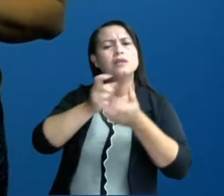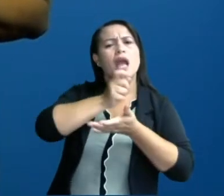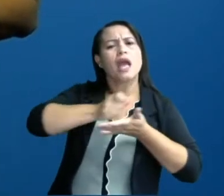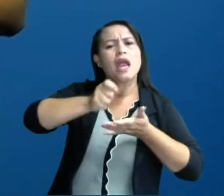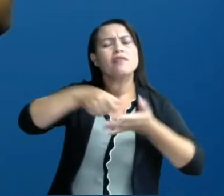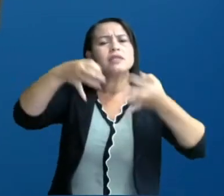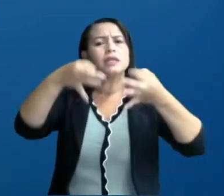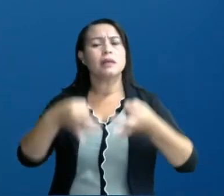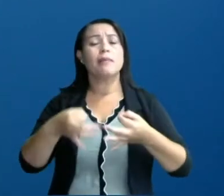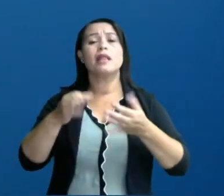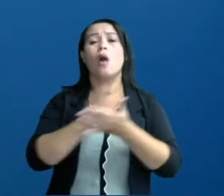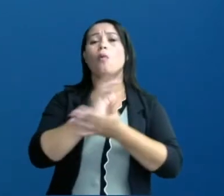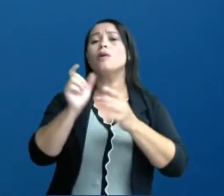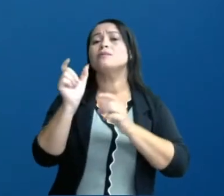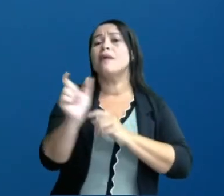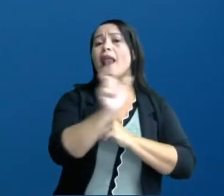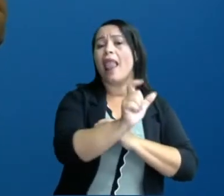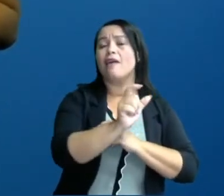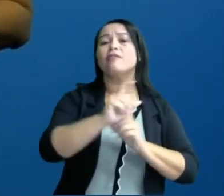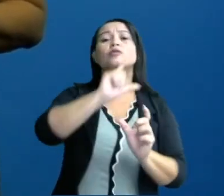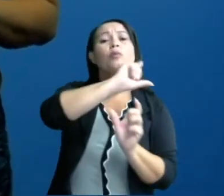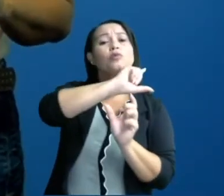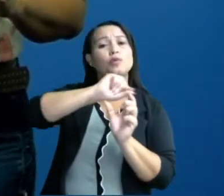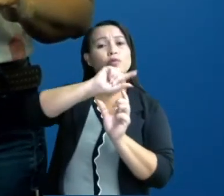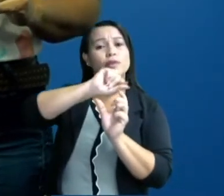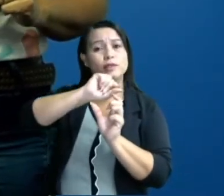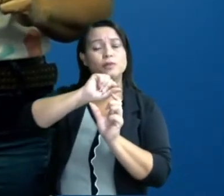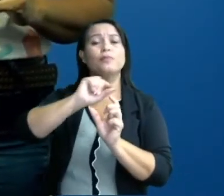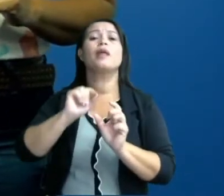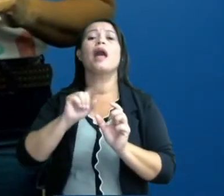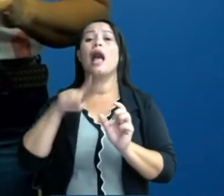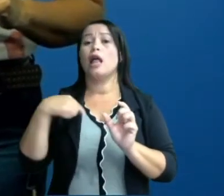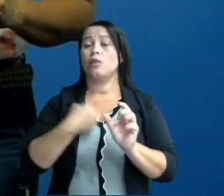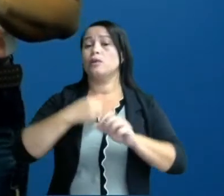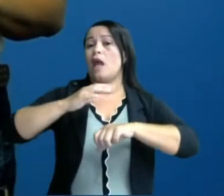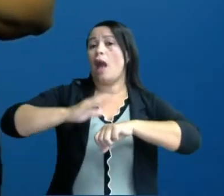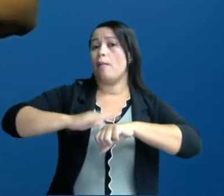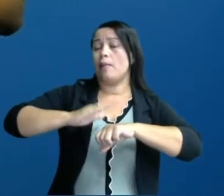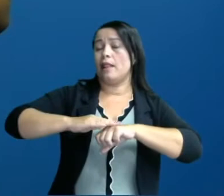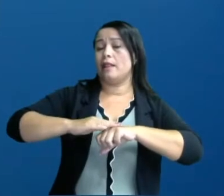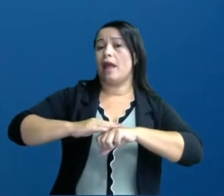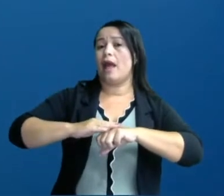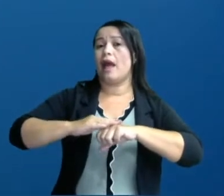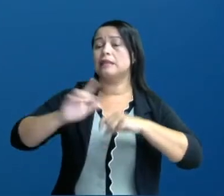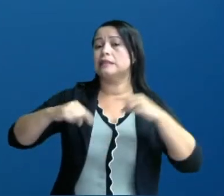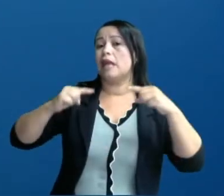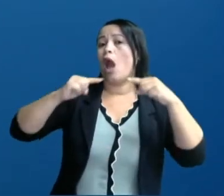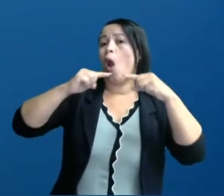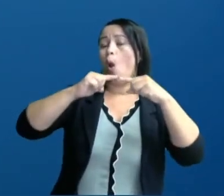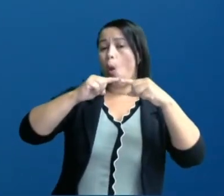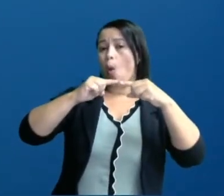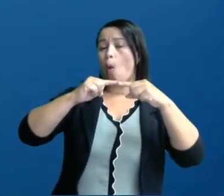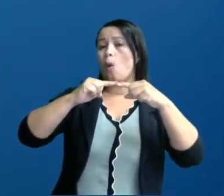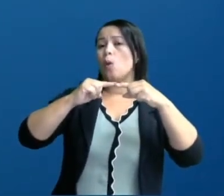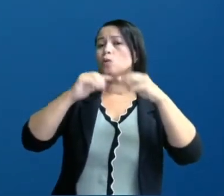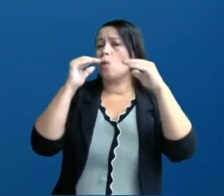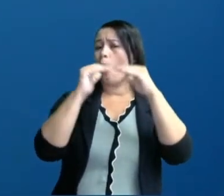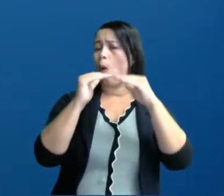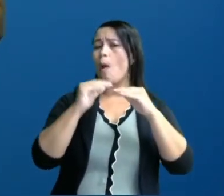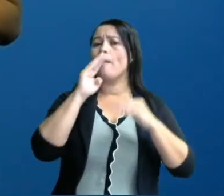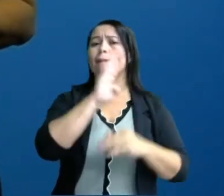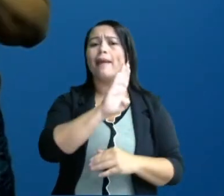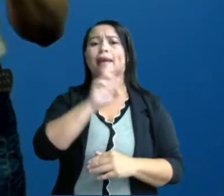corretamente palavras derivadas por sufixo. A nossa habilidade, de acordo com a BNCC de Pernambuco,